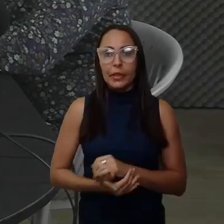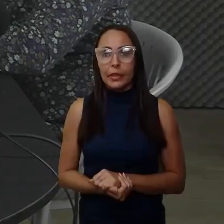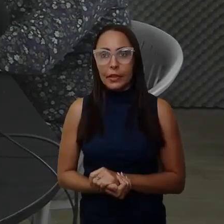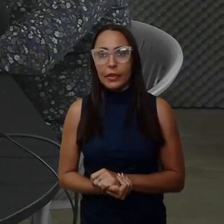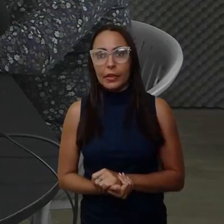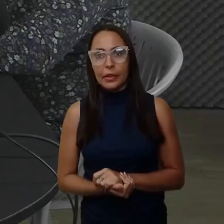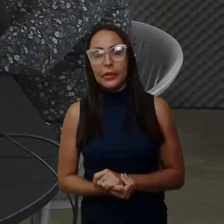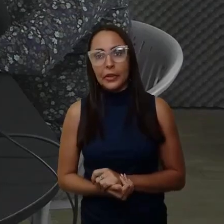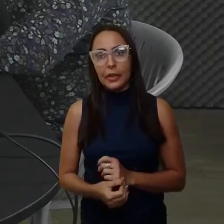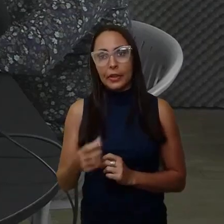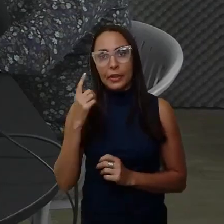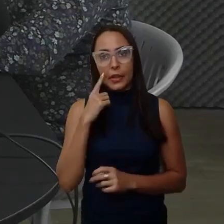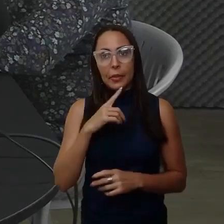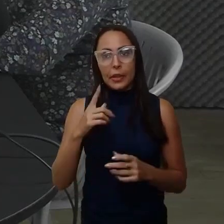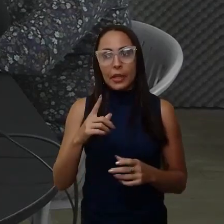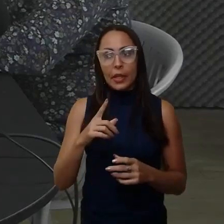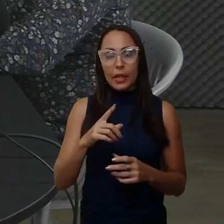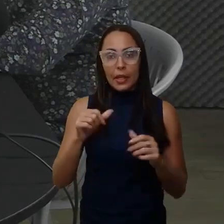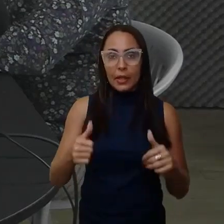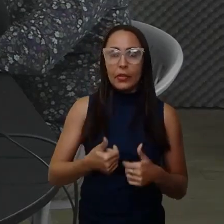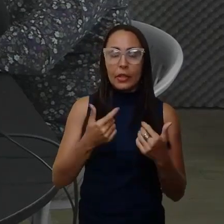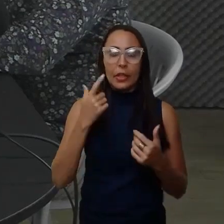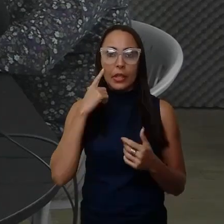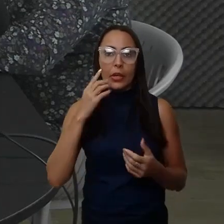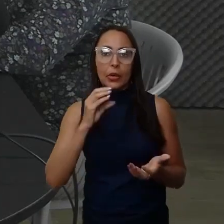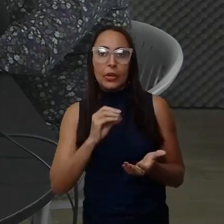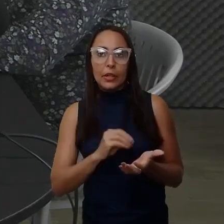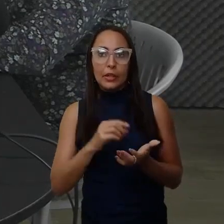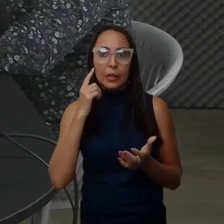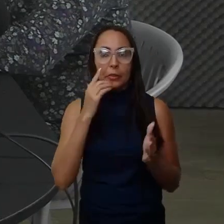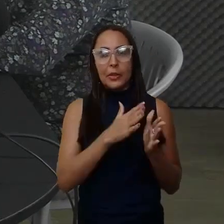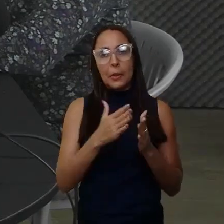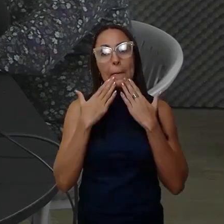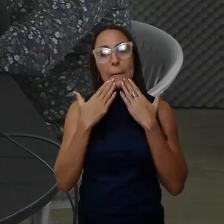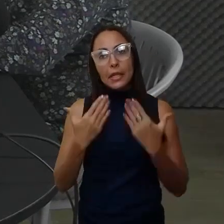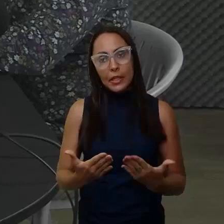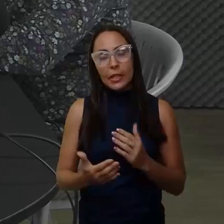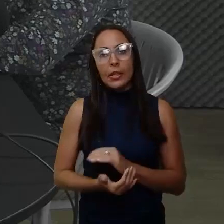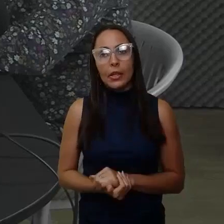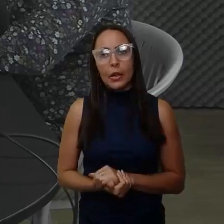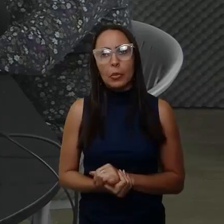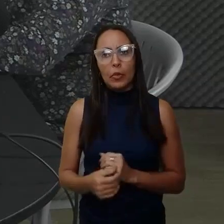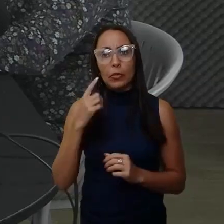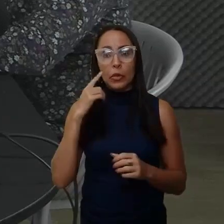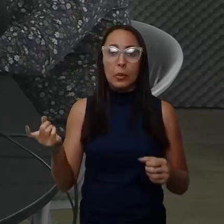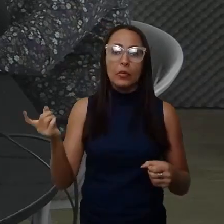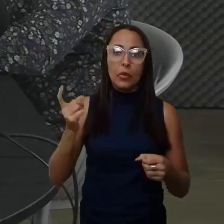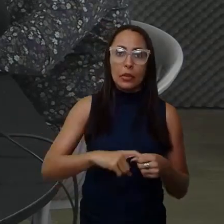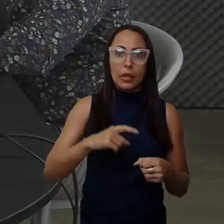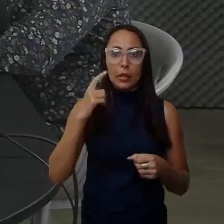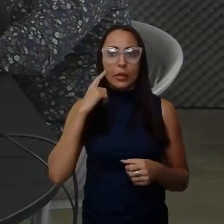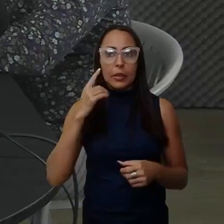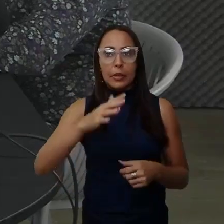né, terminam e levantam. Eu fico. Eu já cheguei ao ponto de pedir, por favor, dá para voltar o crédito que vocês cortaram?